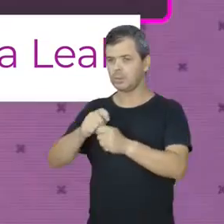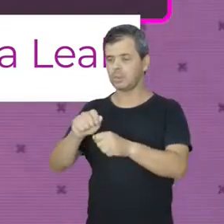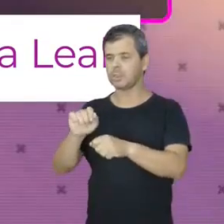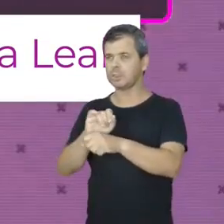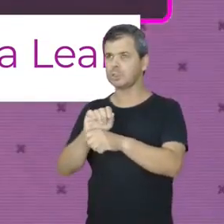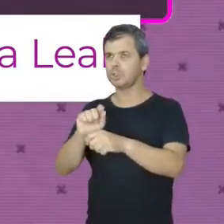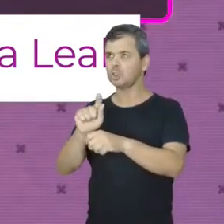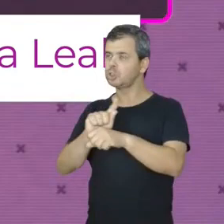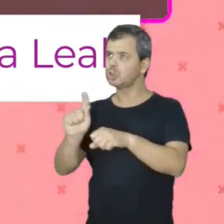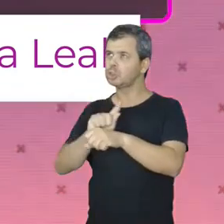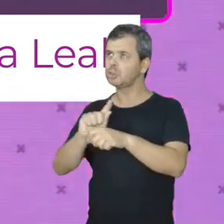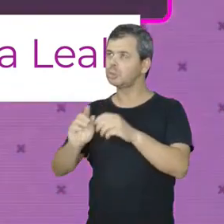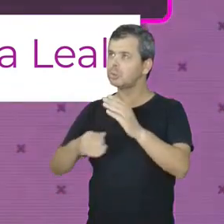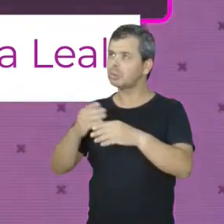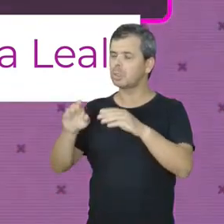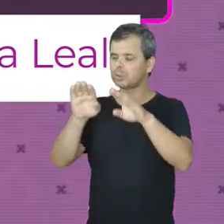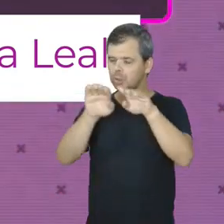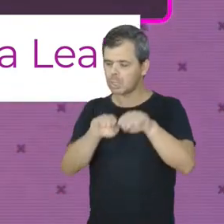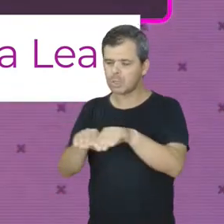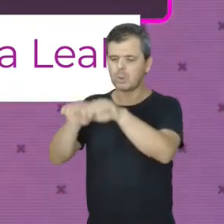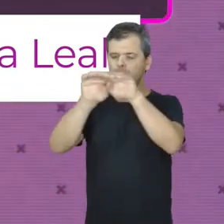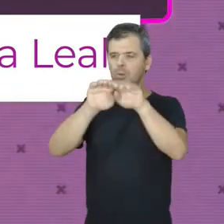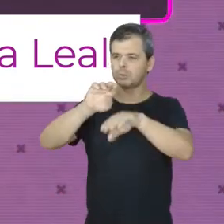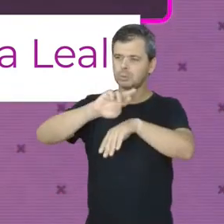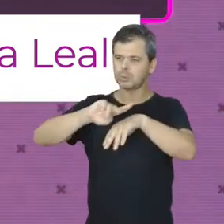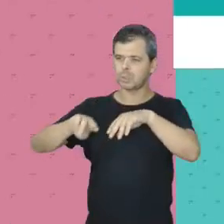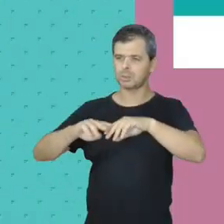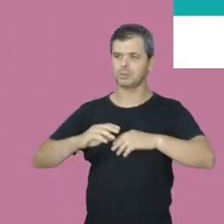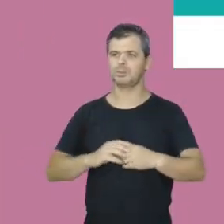Sistema Nacional de Promoção da Igualdade Racial.